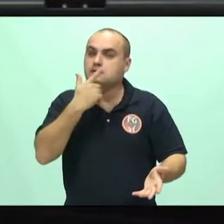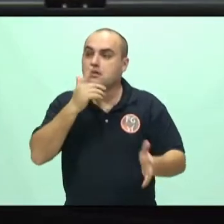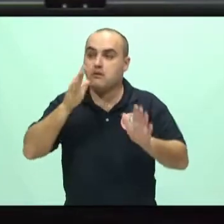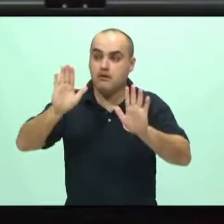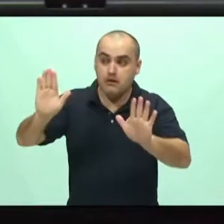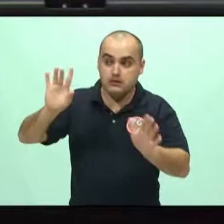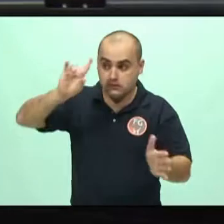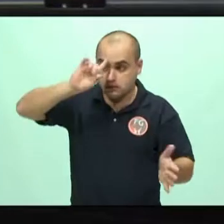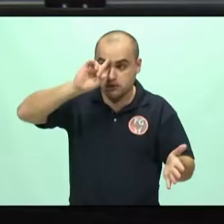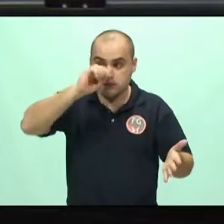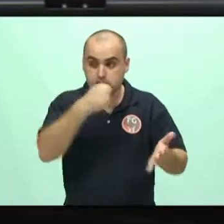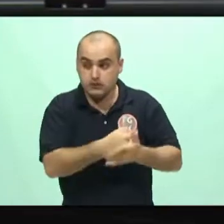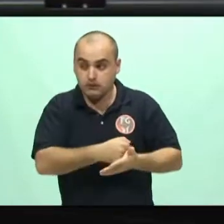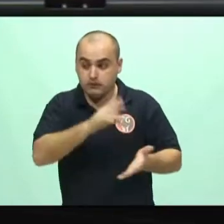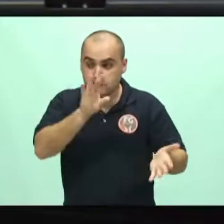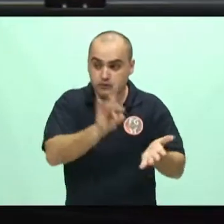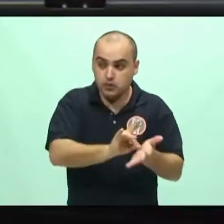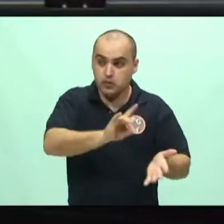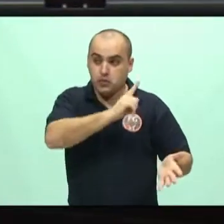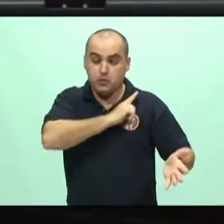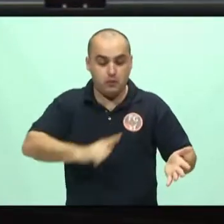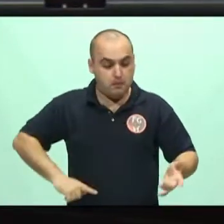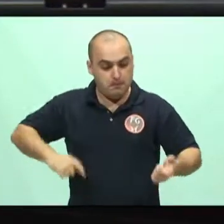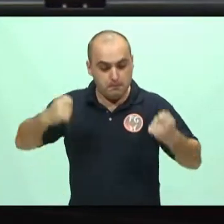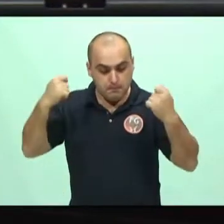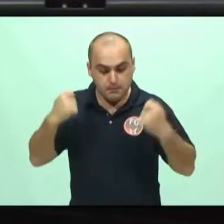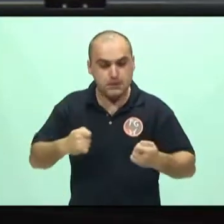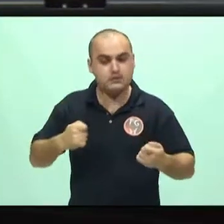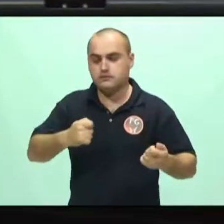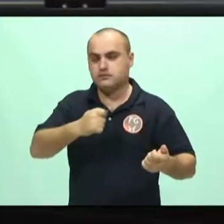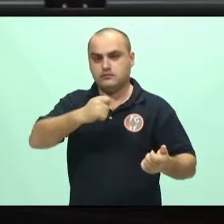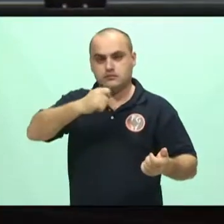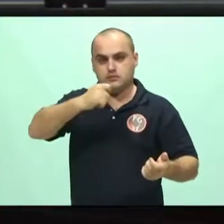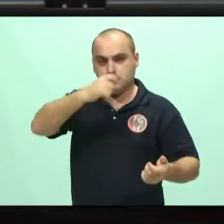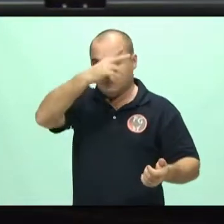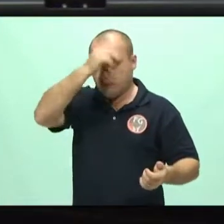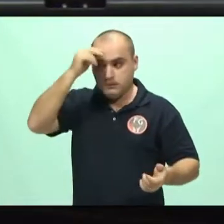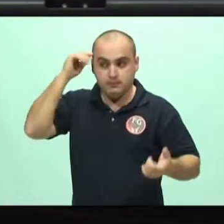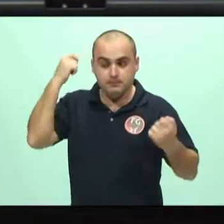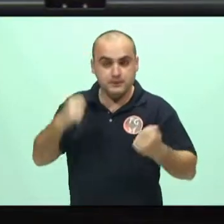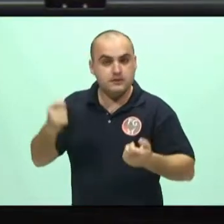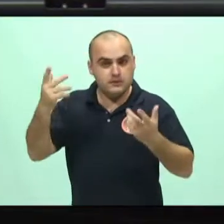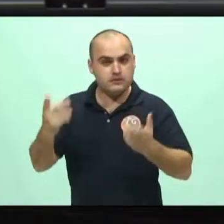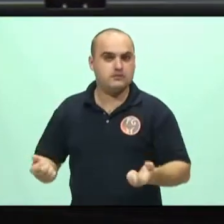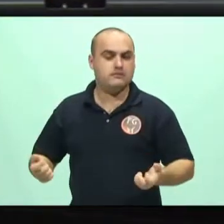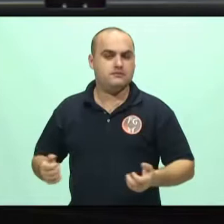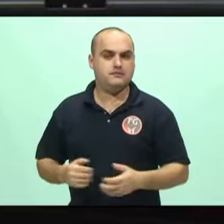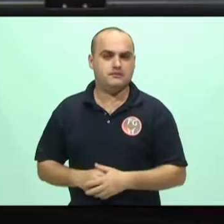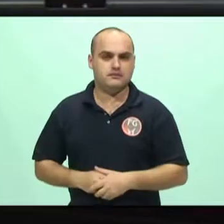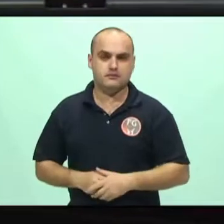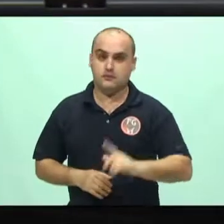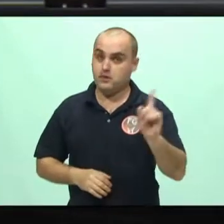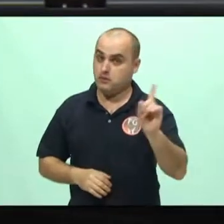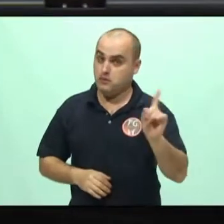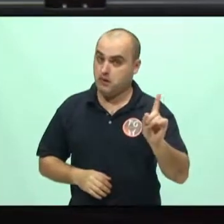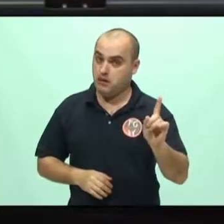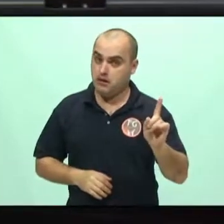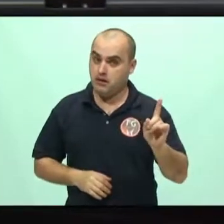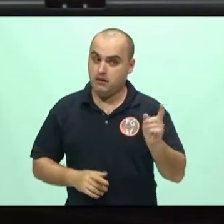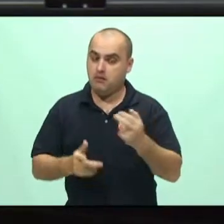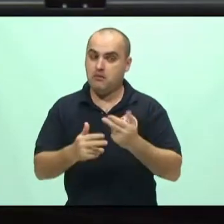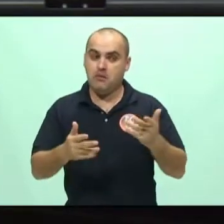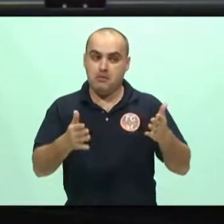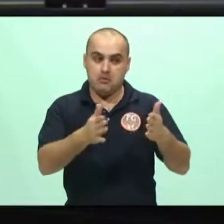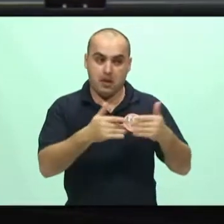uma decisões que foram tomadas e o governo Tem que catar porque é inaceitável certas coisas que acontece e não é por falta de pedido tá